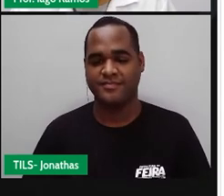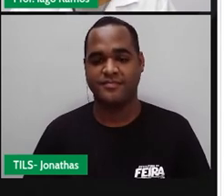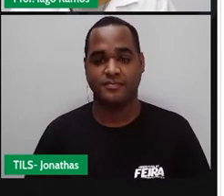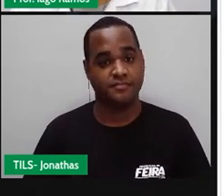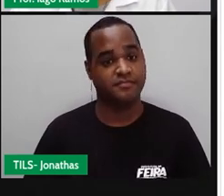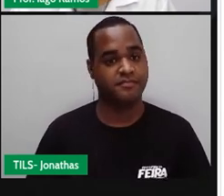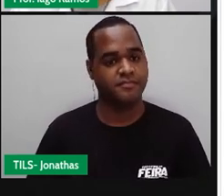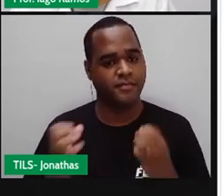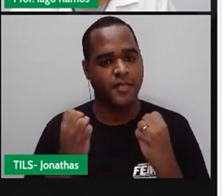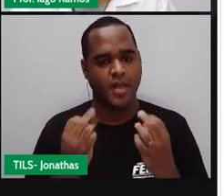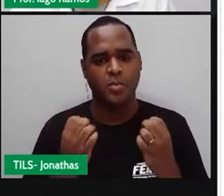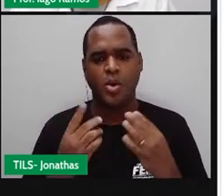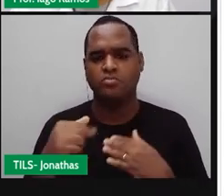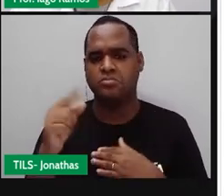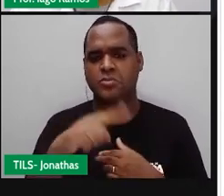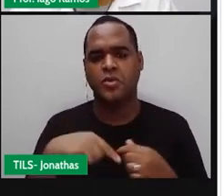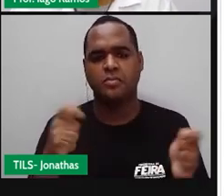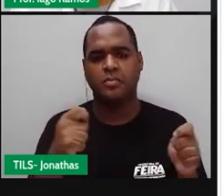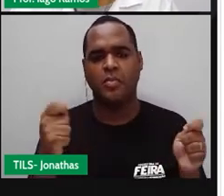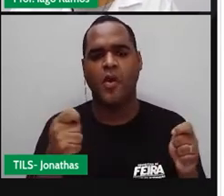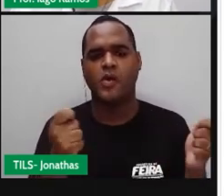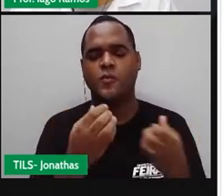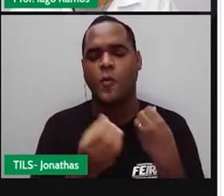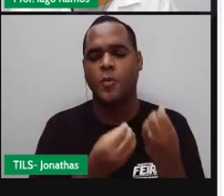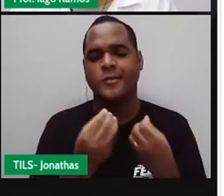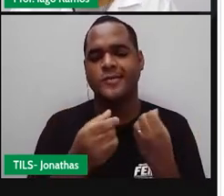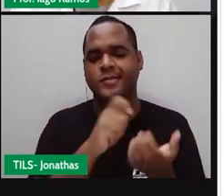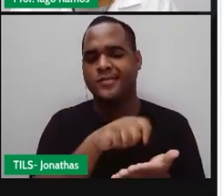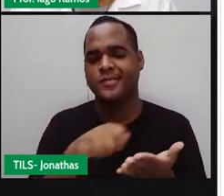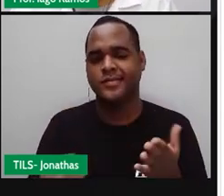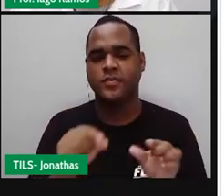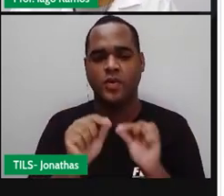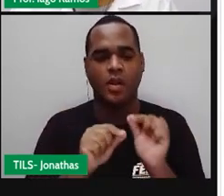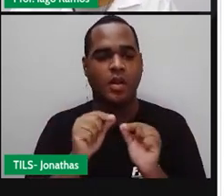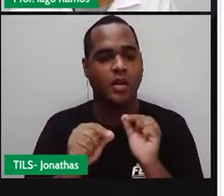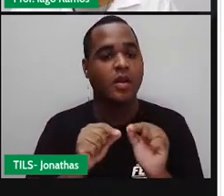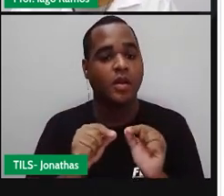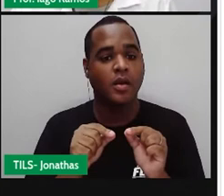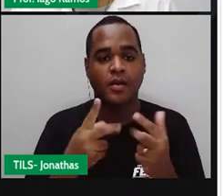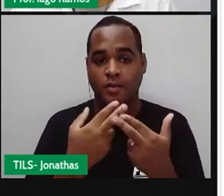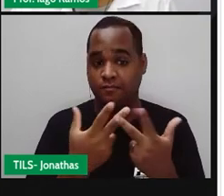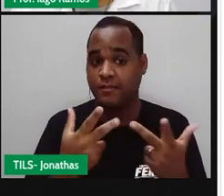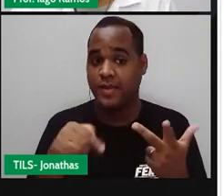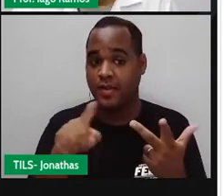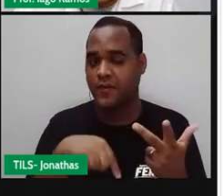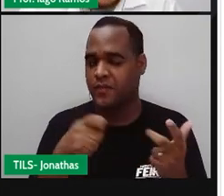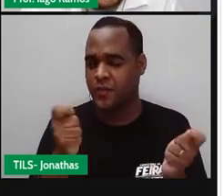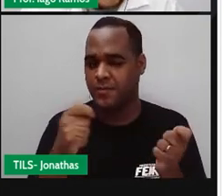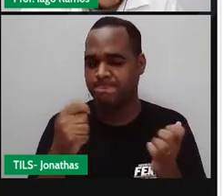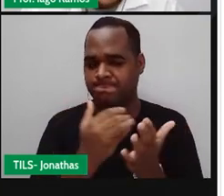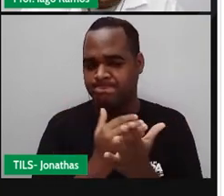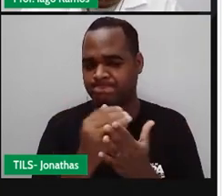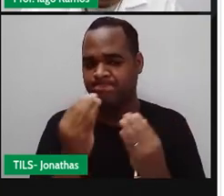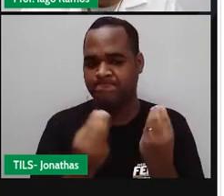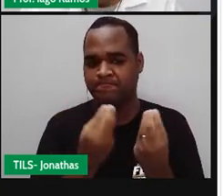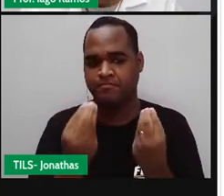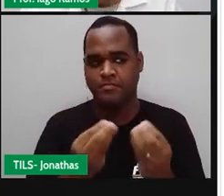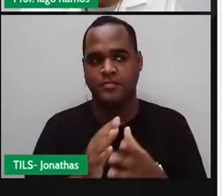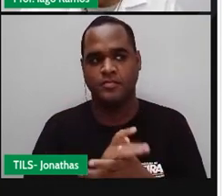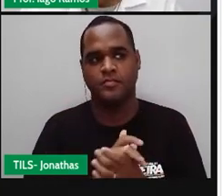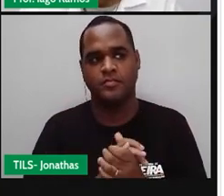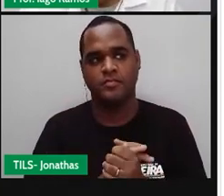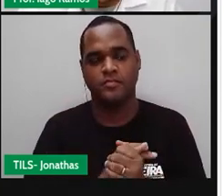Tá bom então como é que a gente poderia escrever isso a gente poderia escrever o seguinte ó